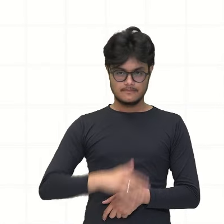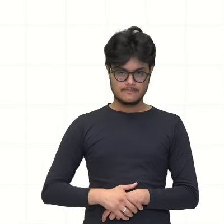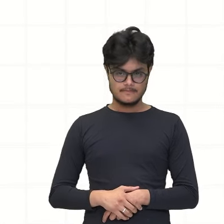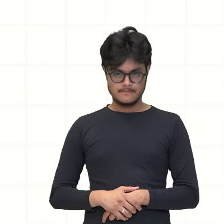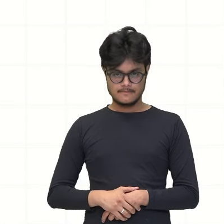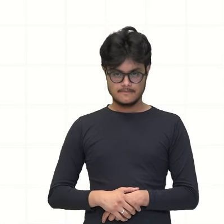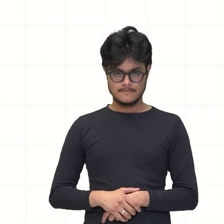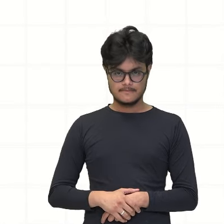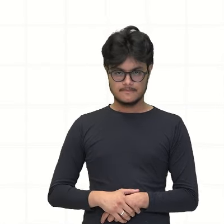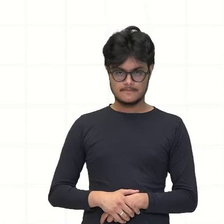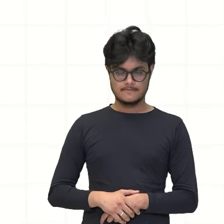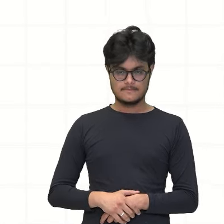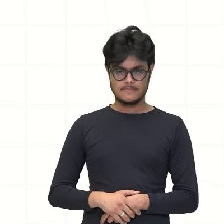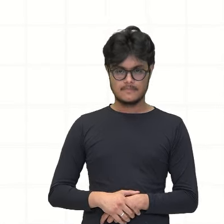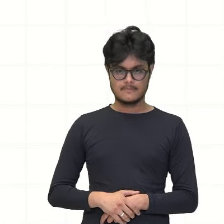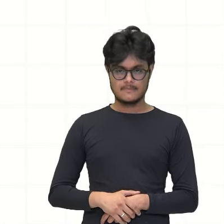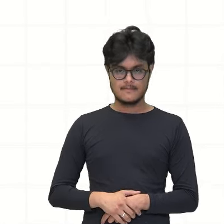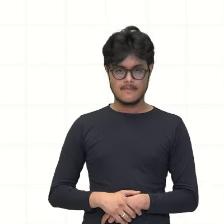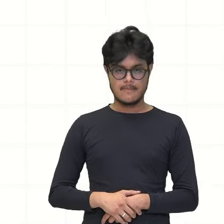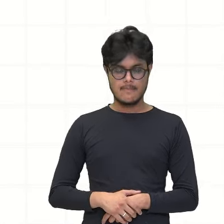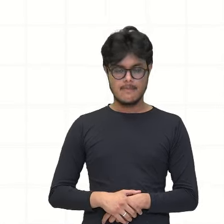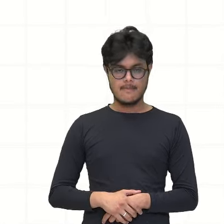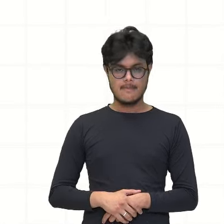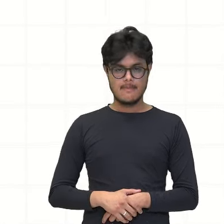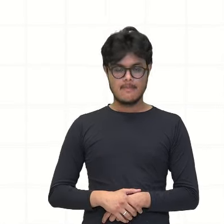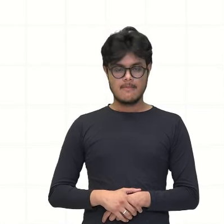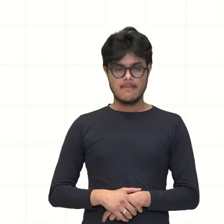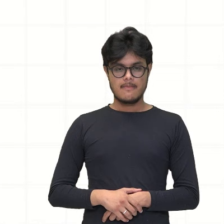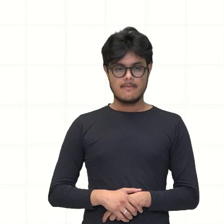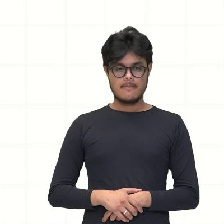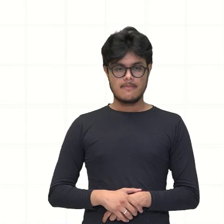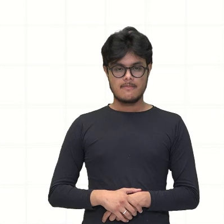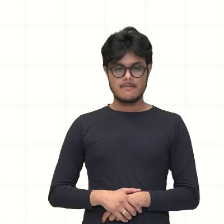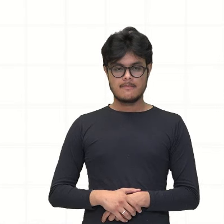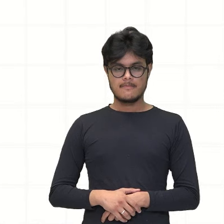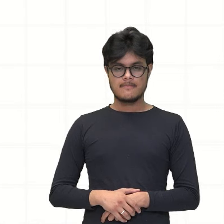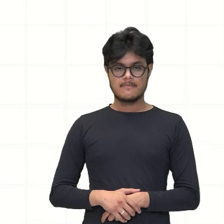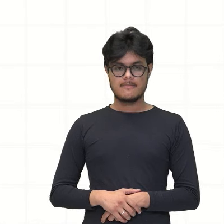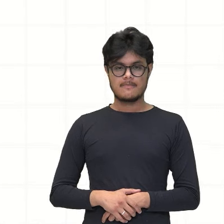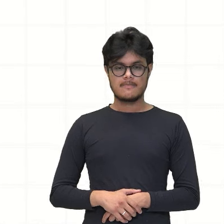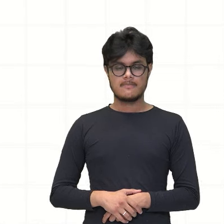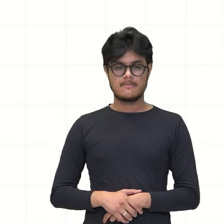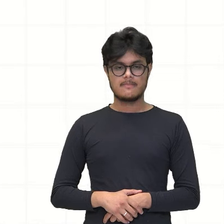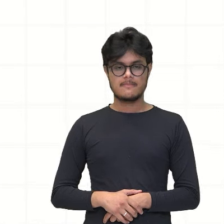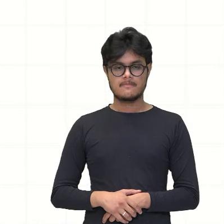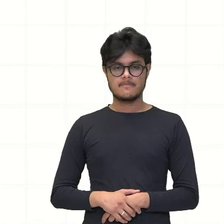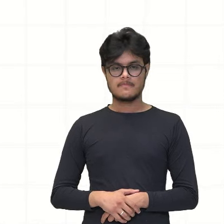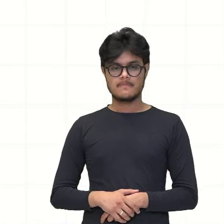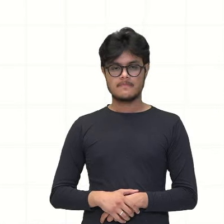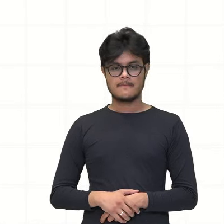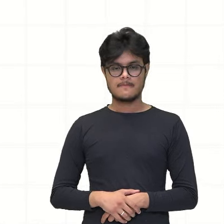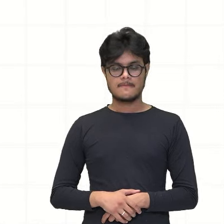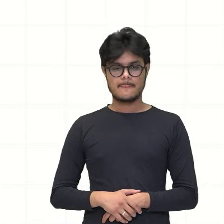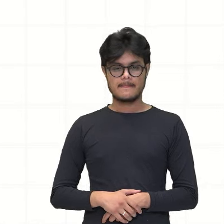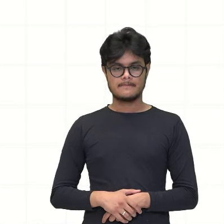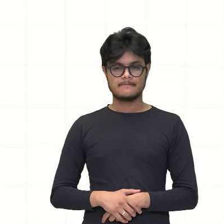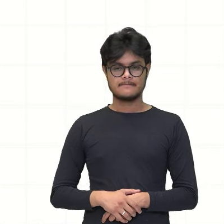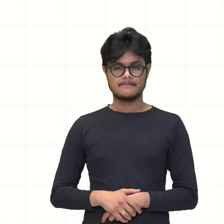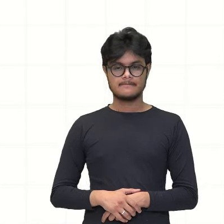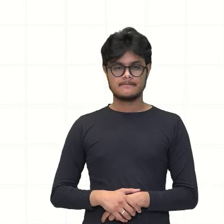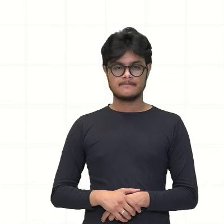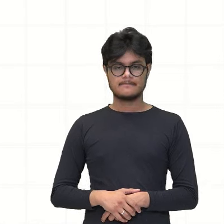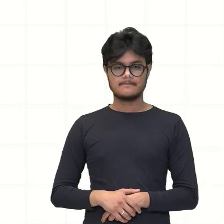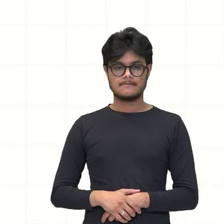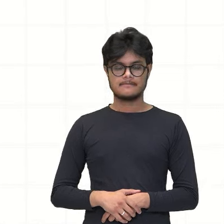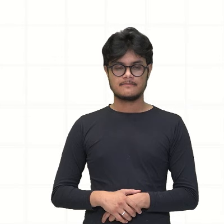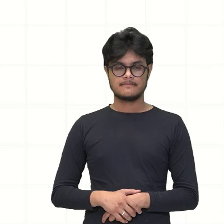de R$ 60 na primeira livraria, na livraria A. Na livraria, então, por